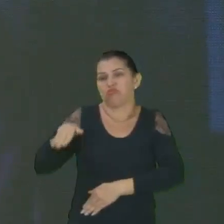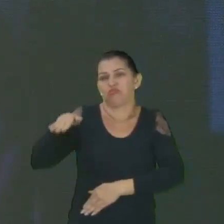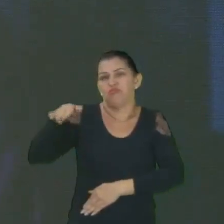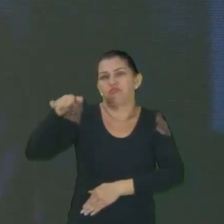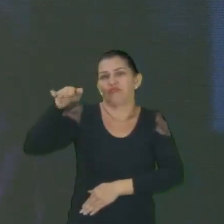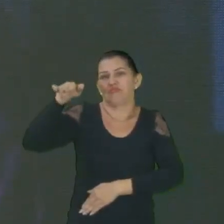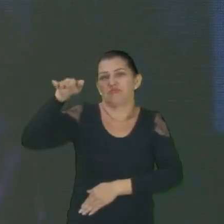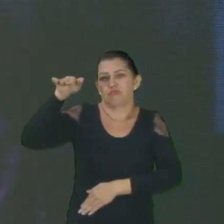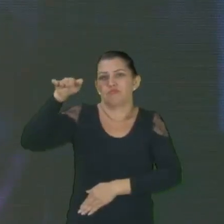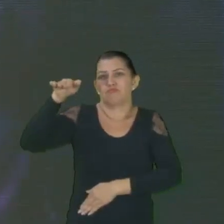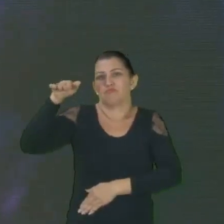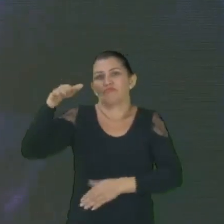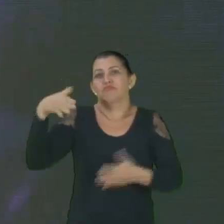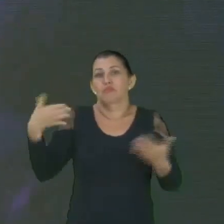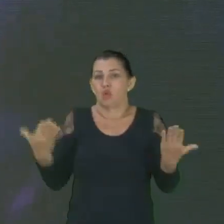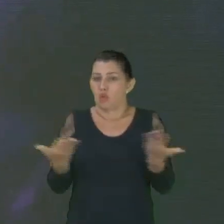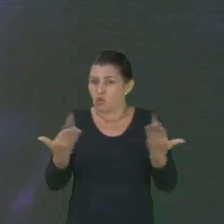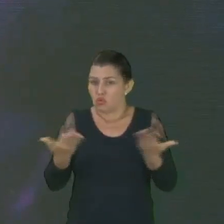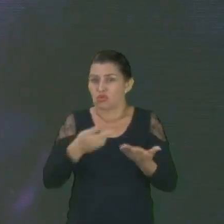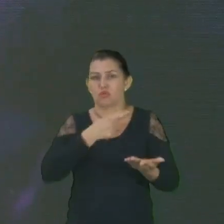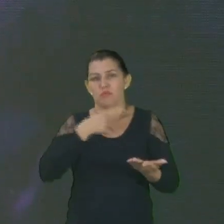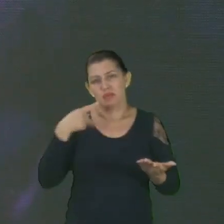nela eu me tornei quem eu sou,